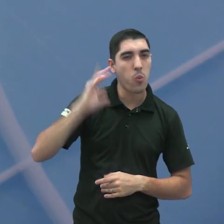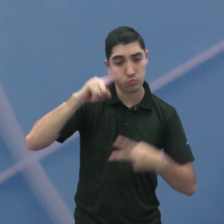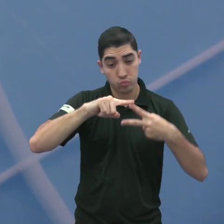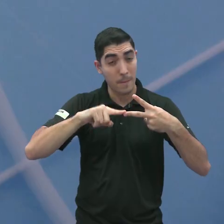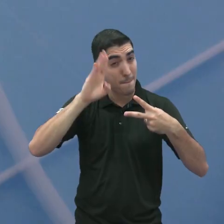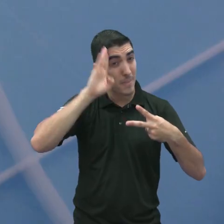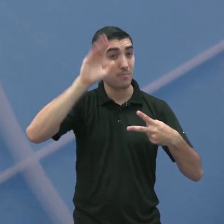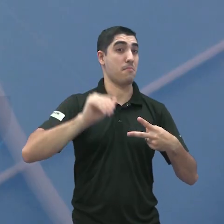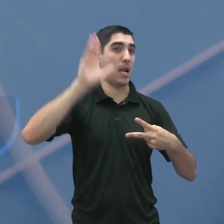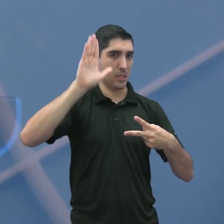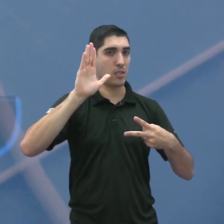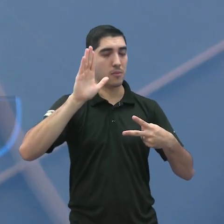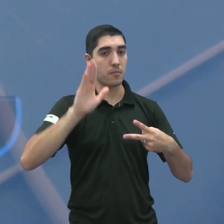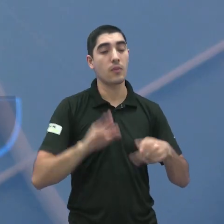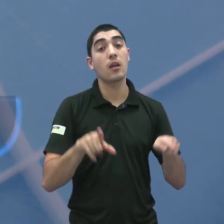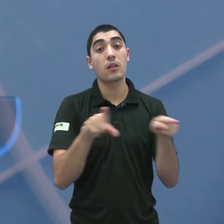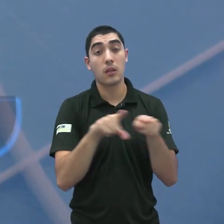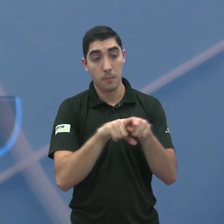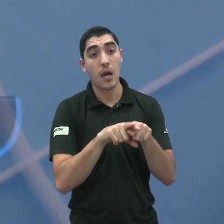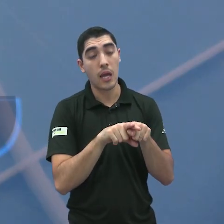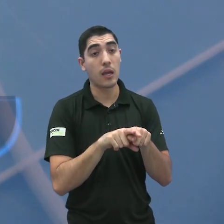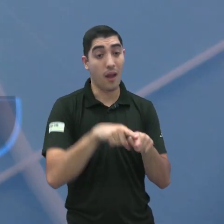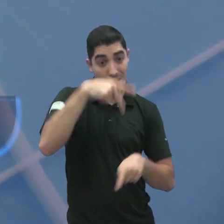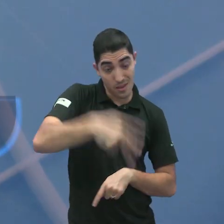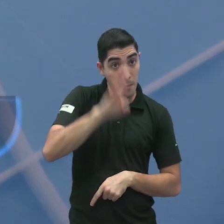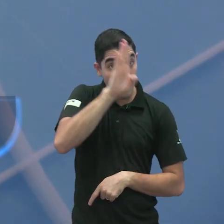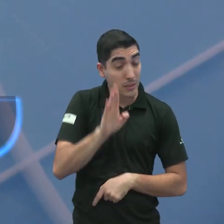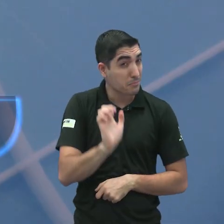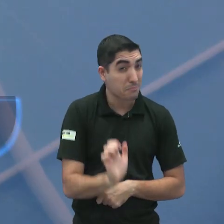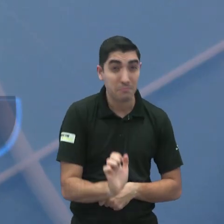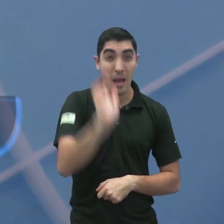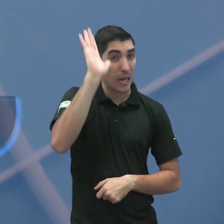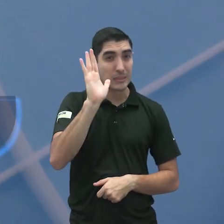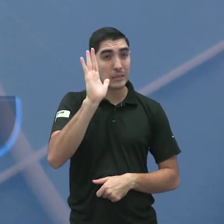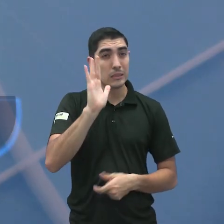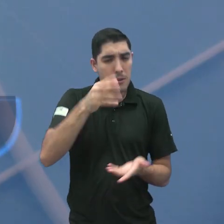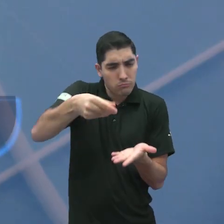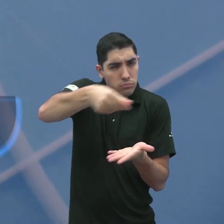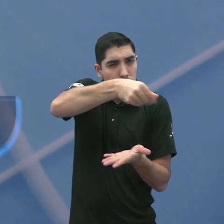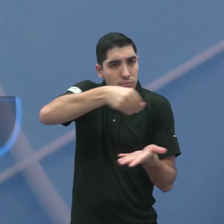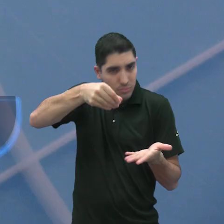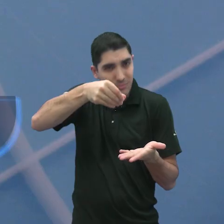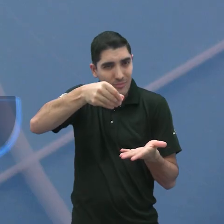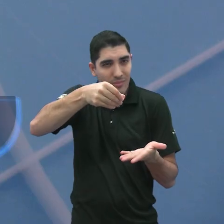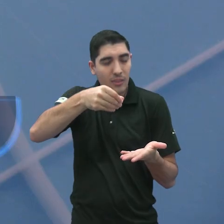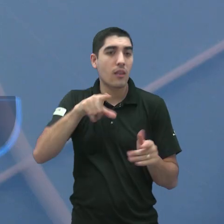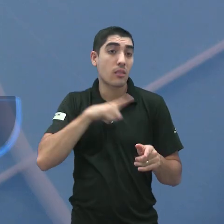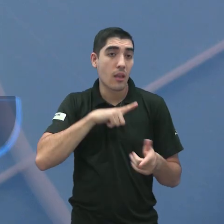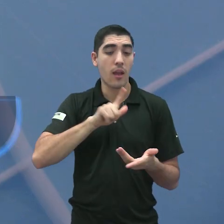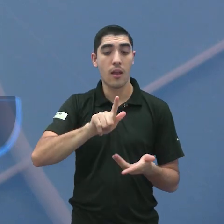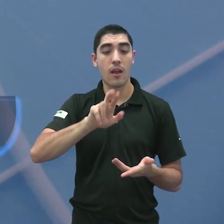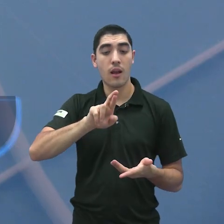celeiro mundial, que todo mundo fala, hoje o Brasil exporta muitos grãos,